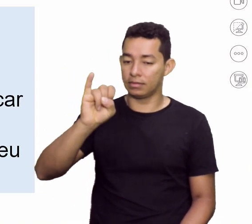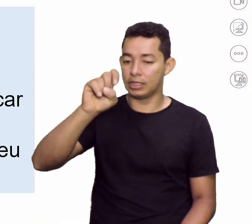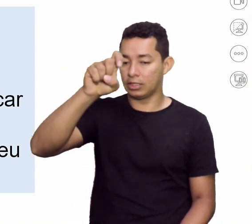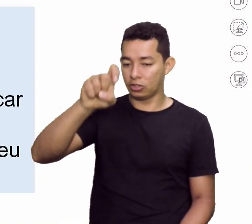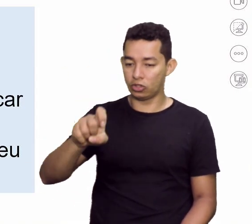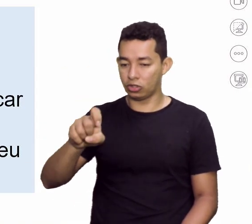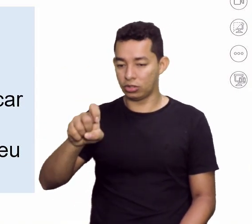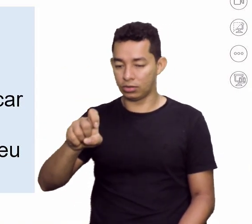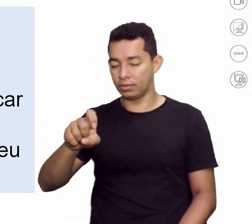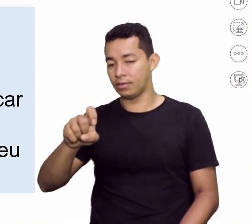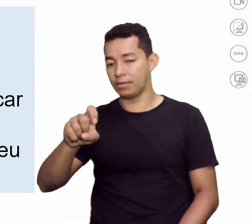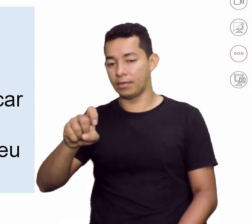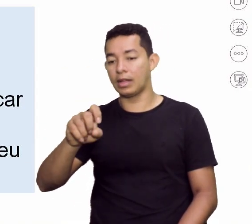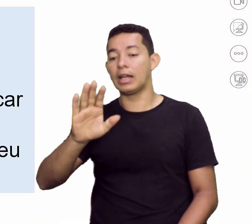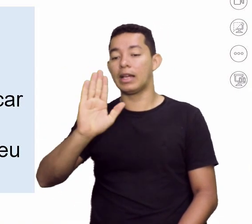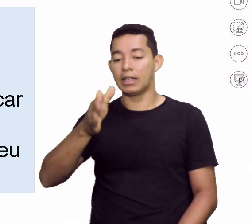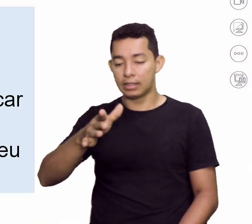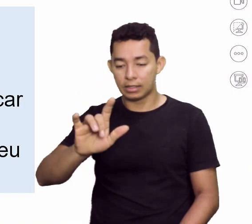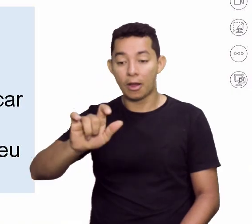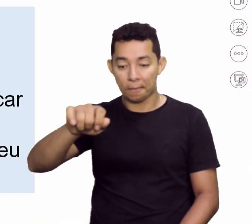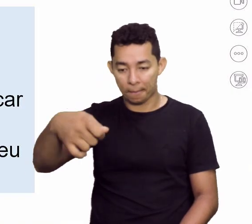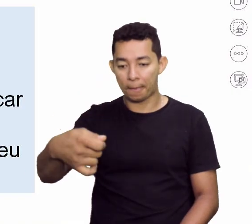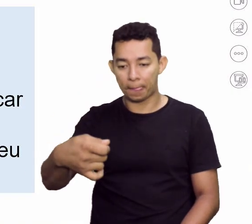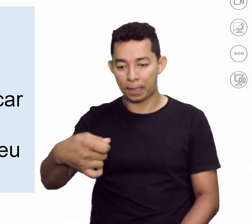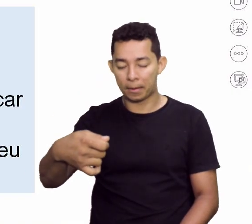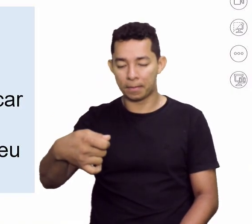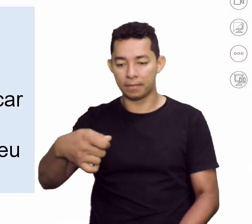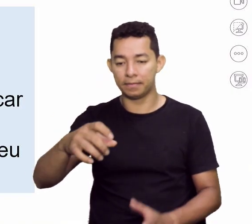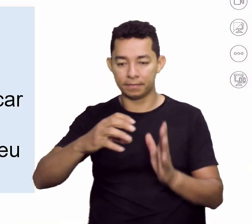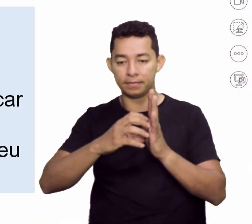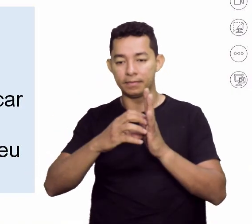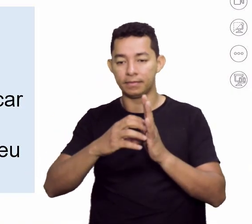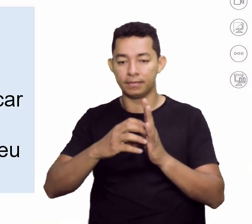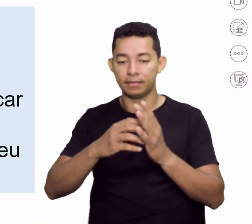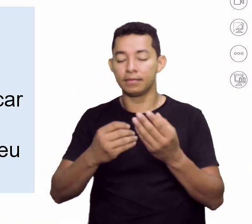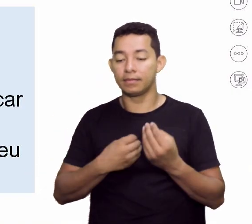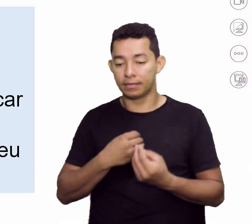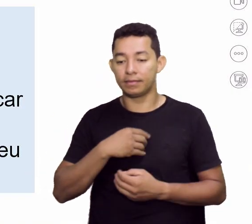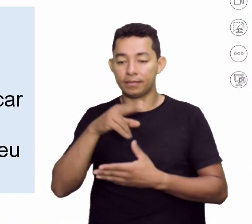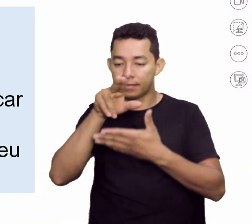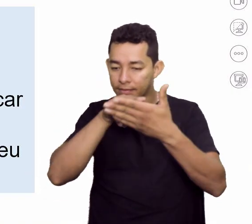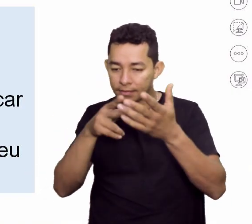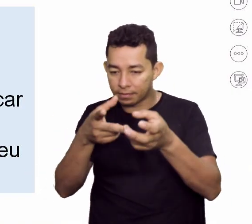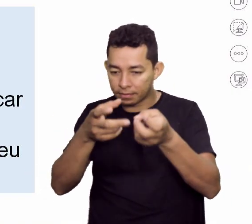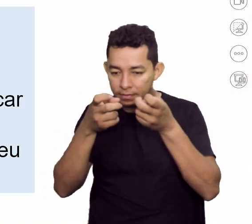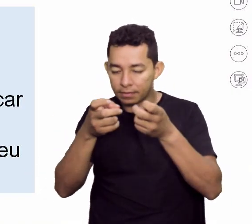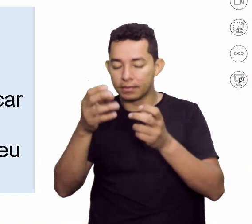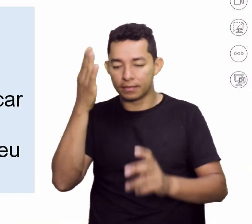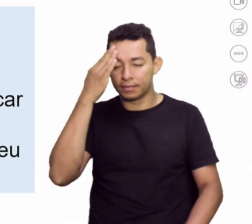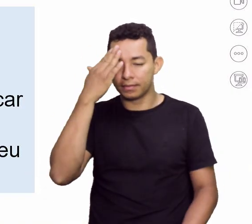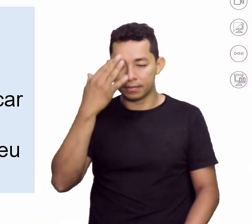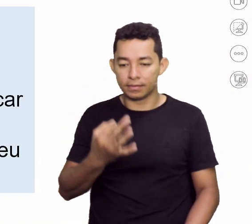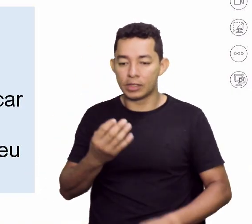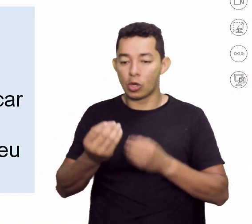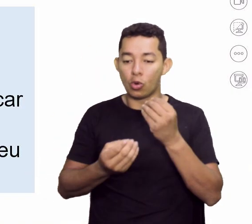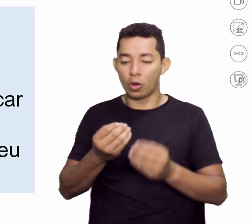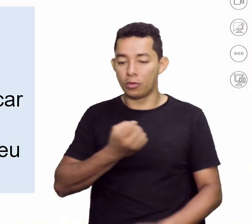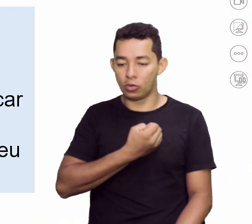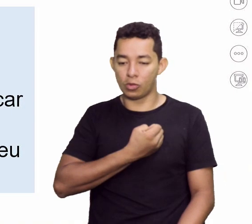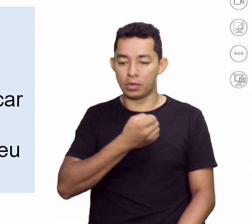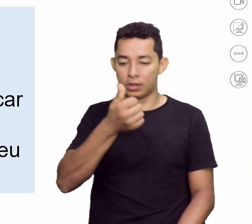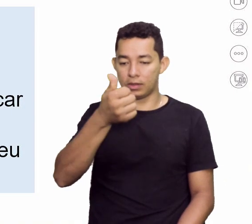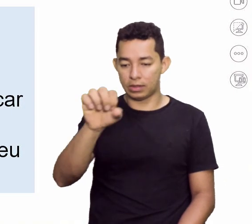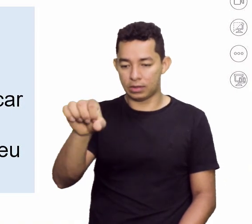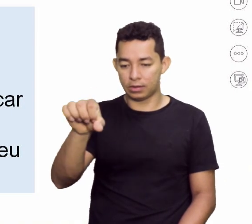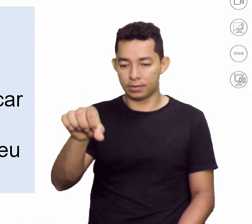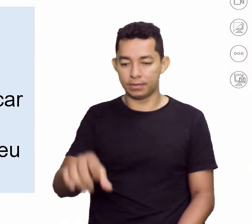X já é uma simbologia que eu estou lendo aqui como 19, não é isso? O último